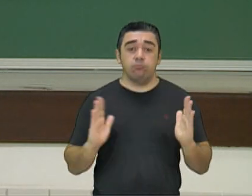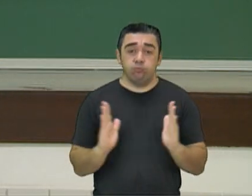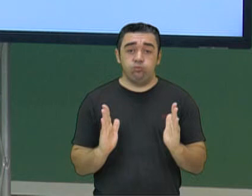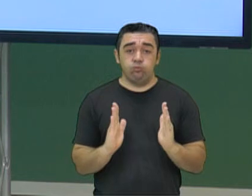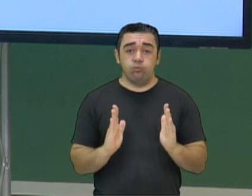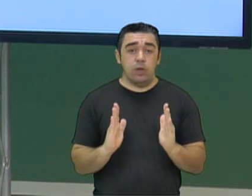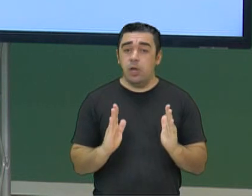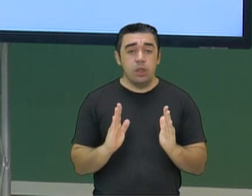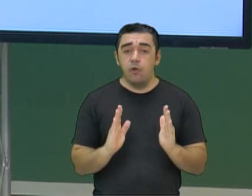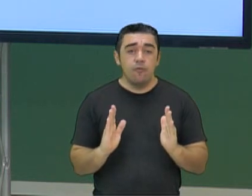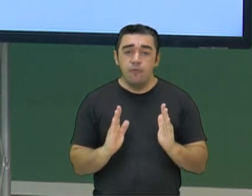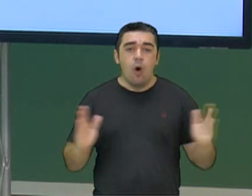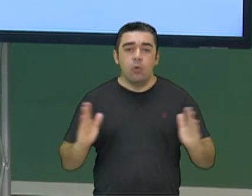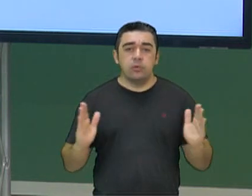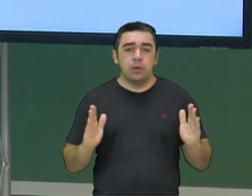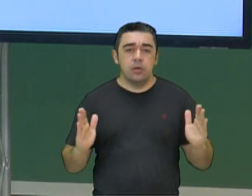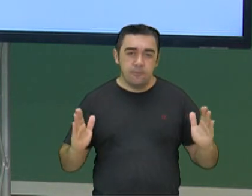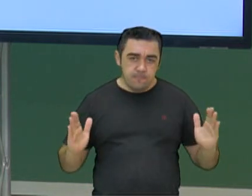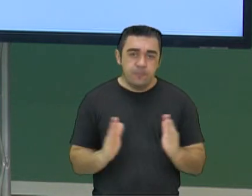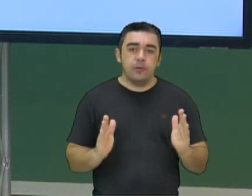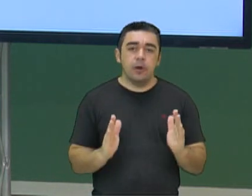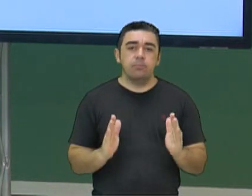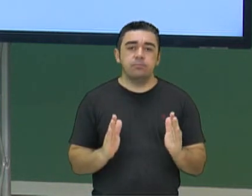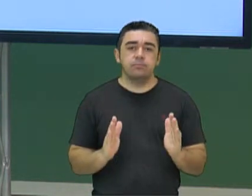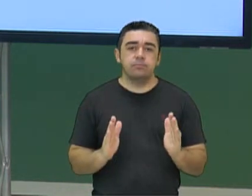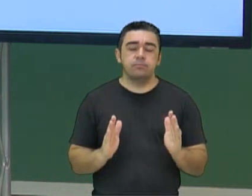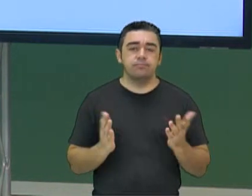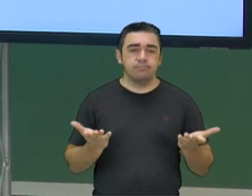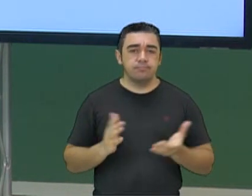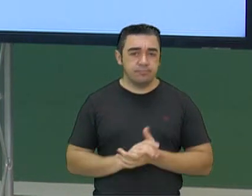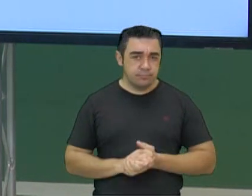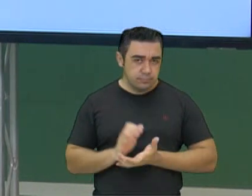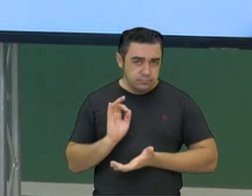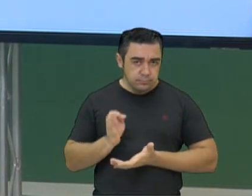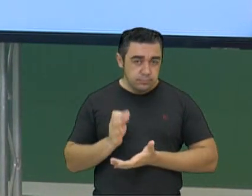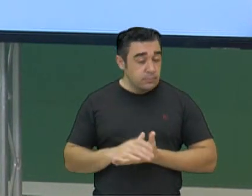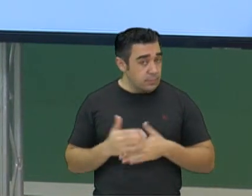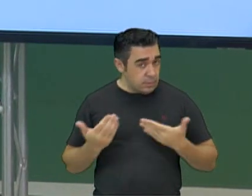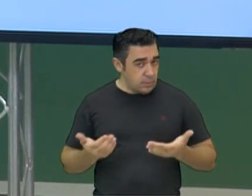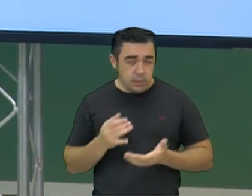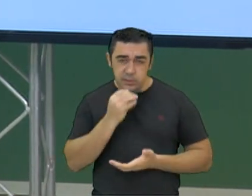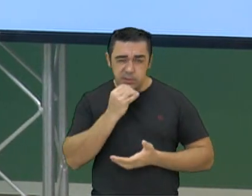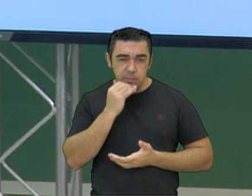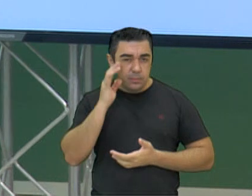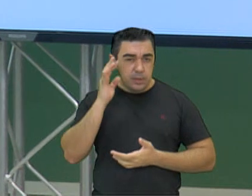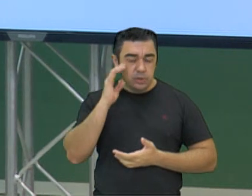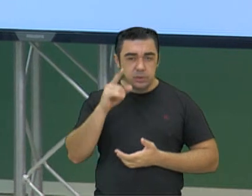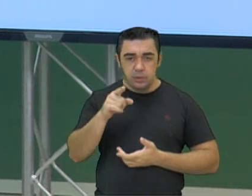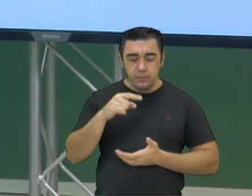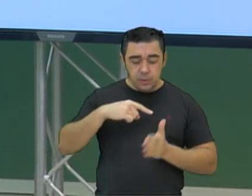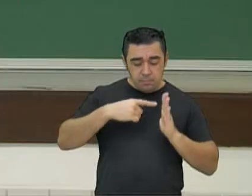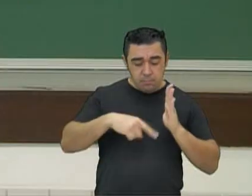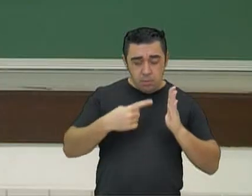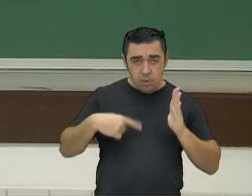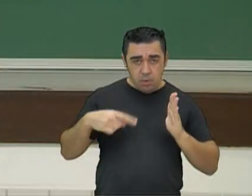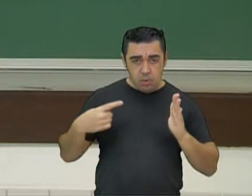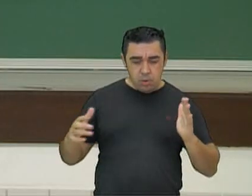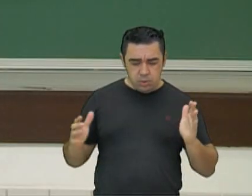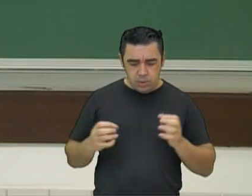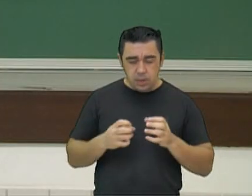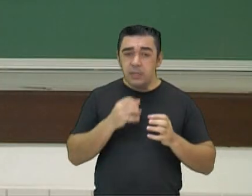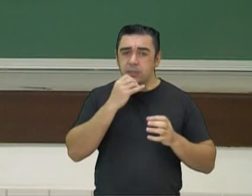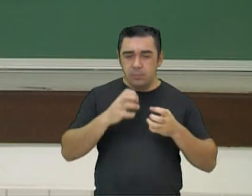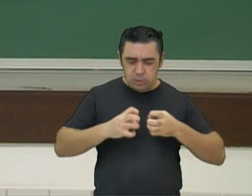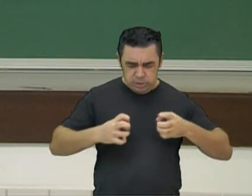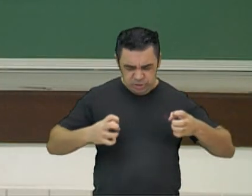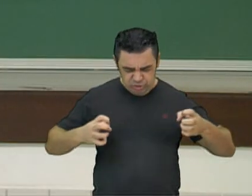ele não volta à sua situação original, certo? Então, é como se você pegasse uma mola, por exemplo,